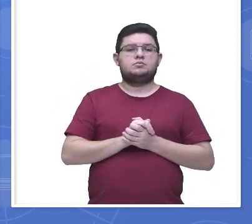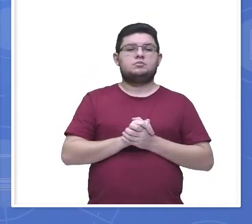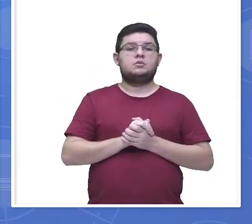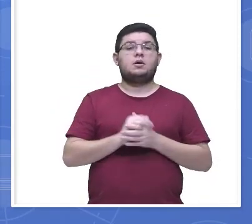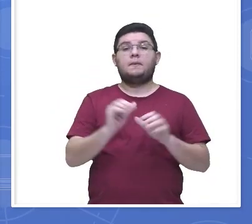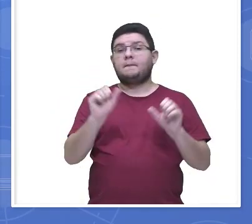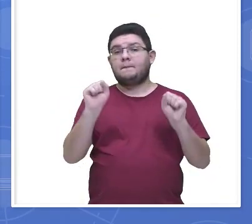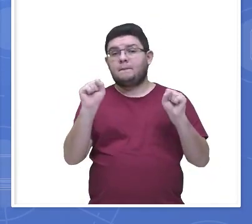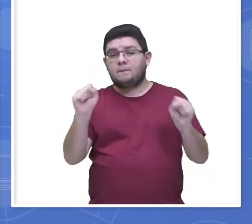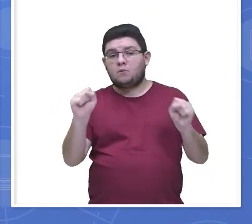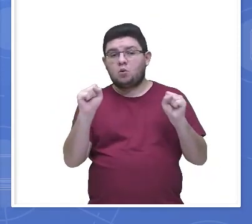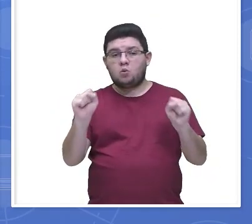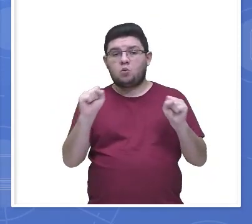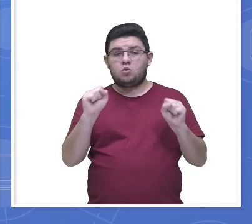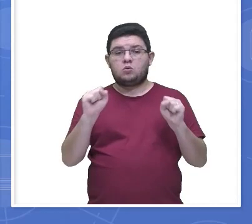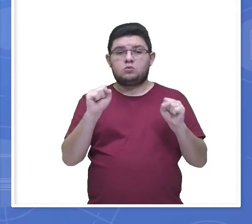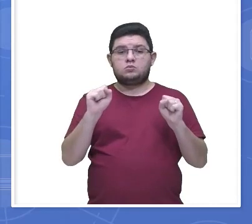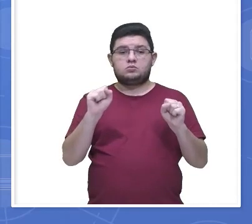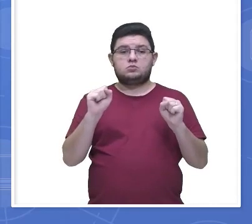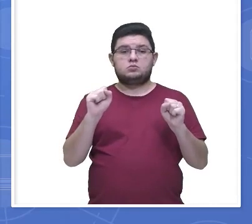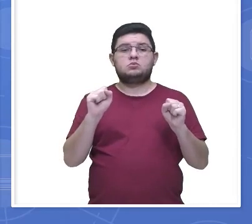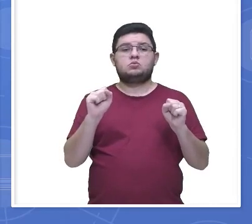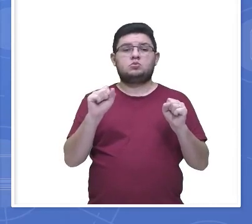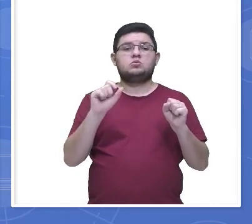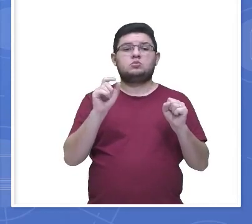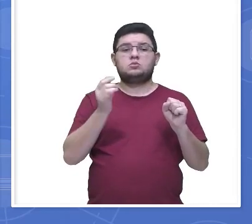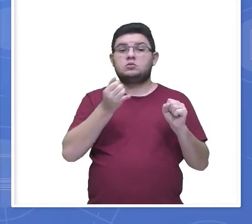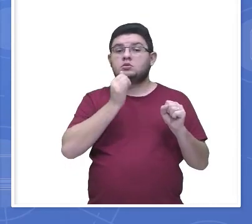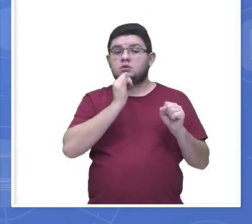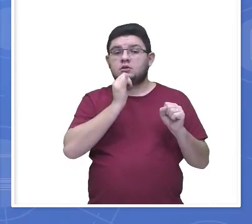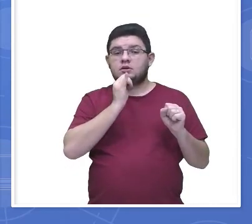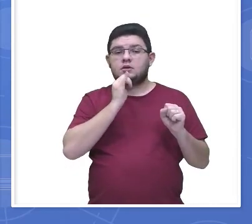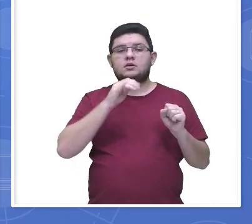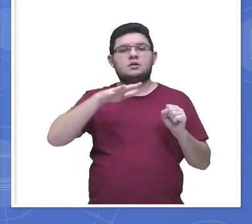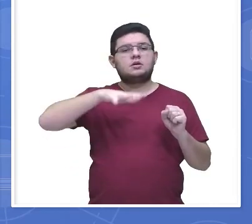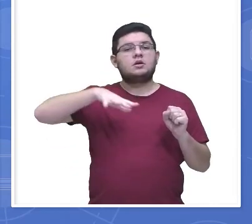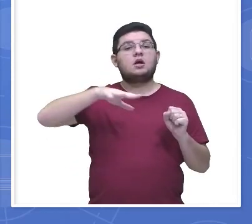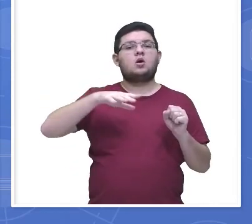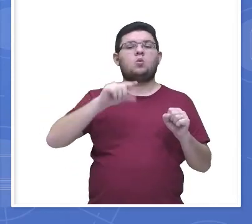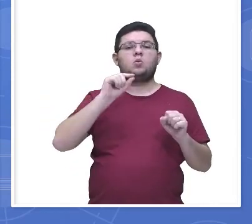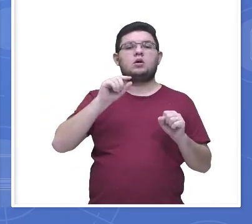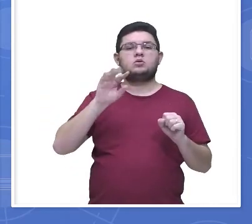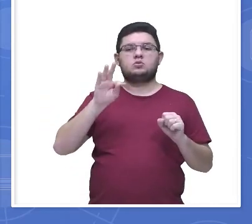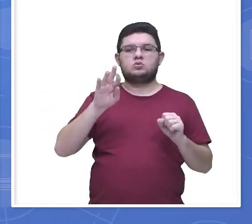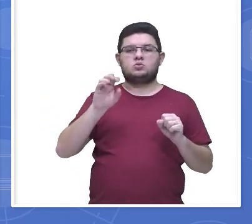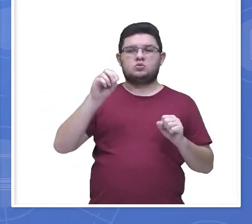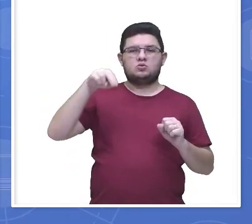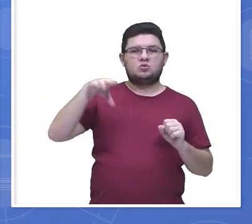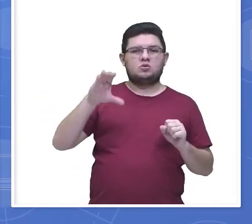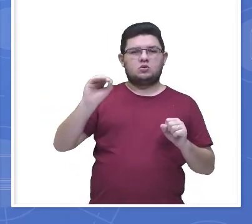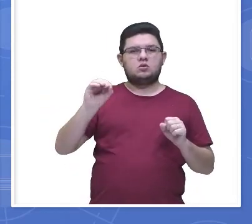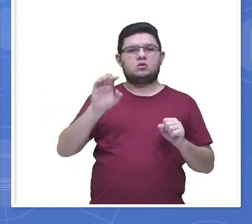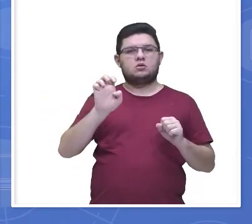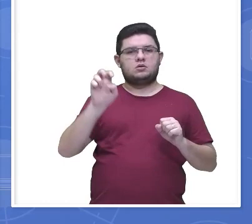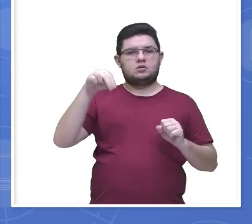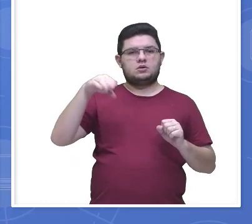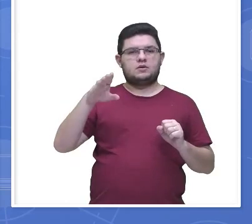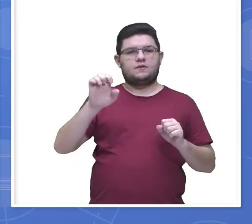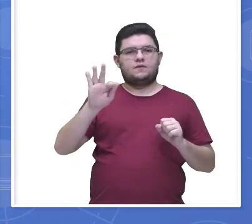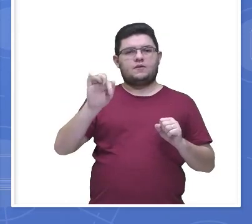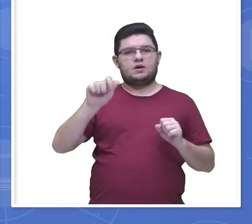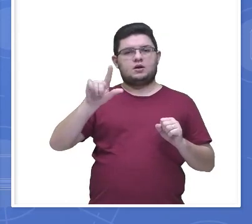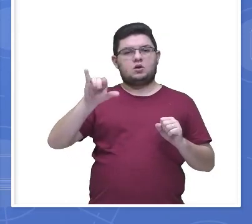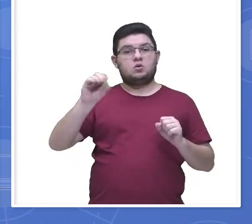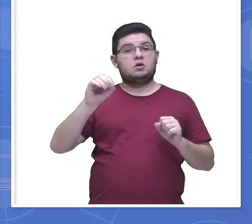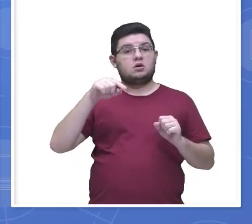pode ser, né, olha só, se a gente tem, por exemplo, alguma lesão nessa região do tronco encefálico, ela é muito perigosa, né, frequentemente